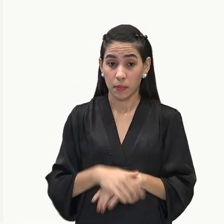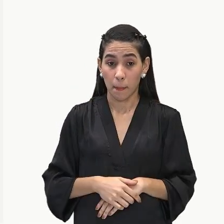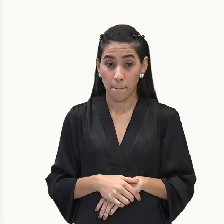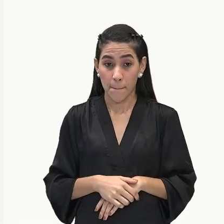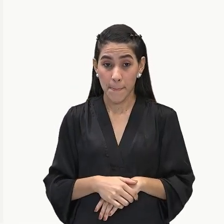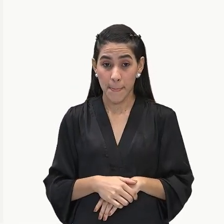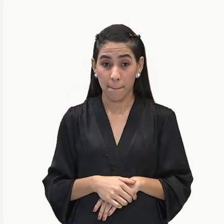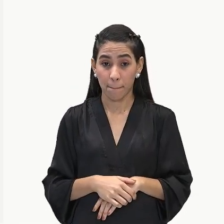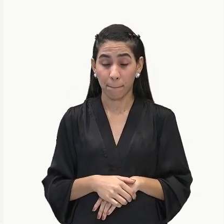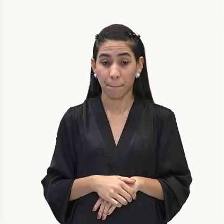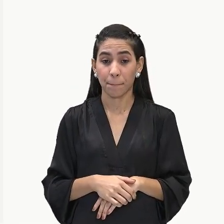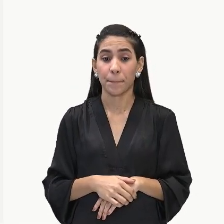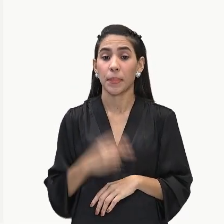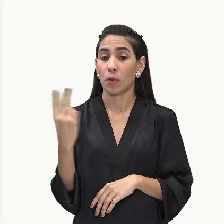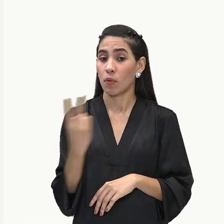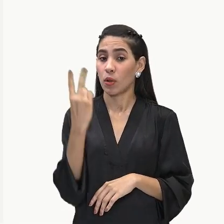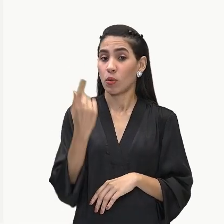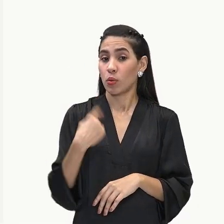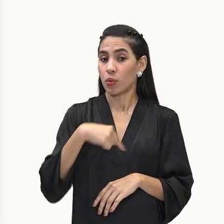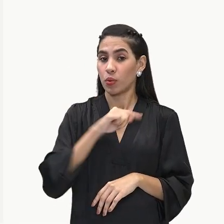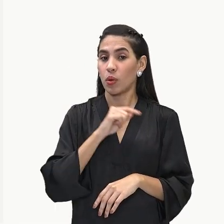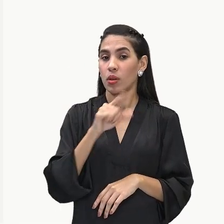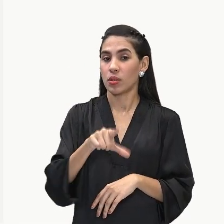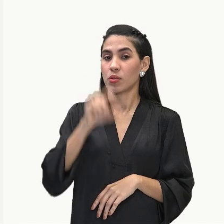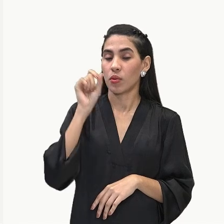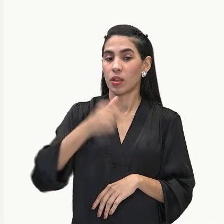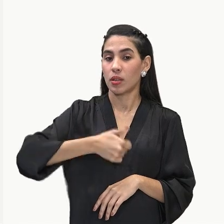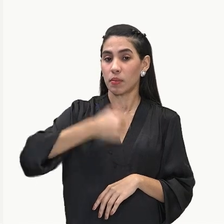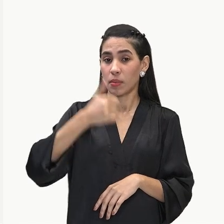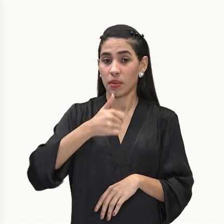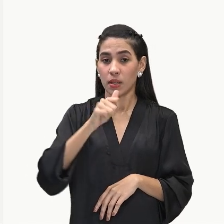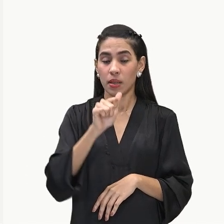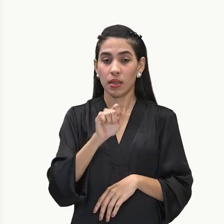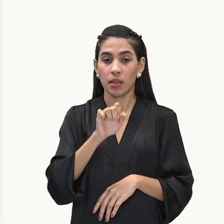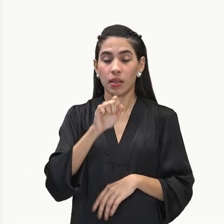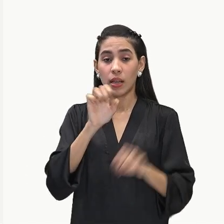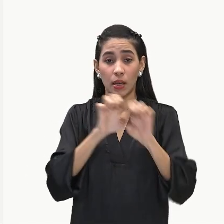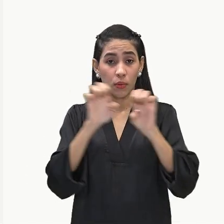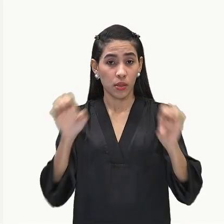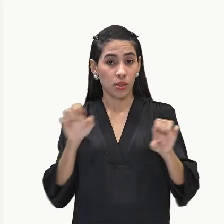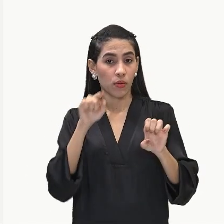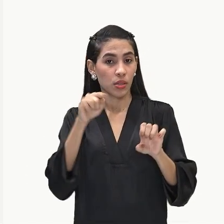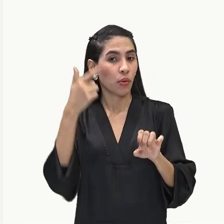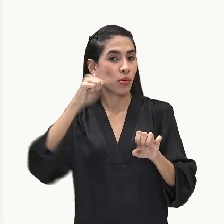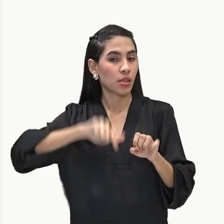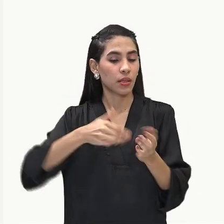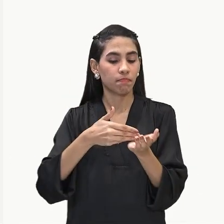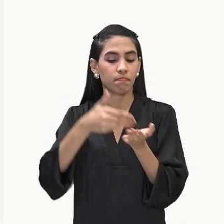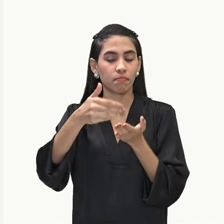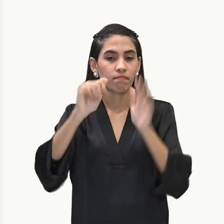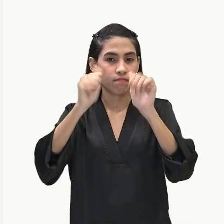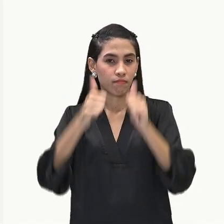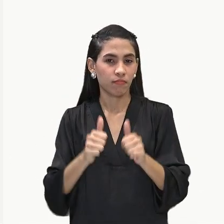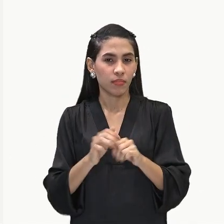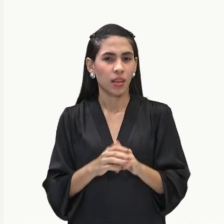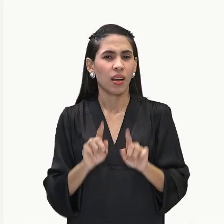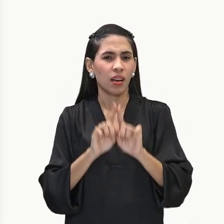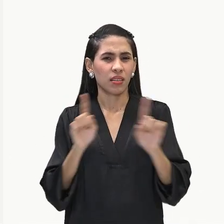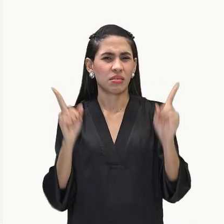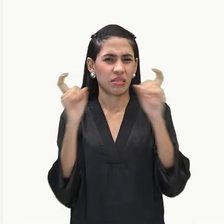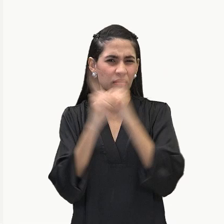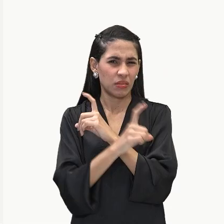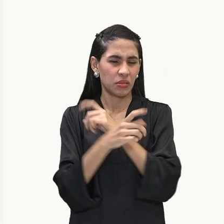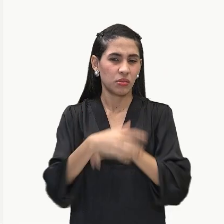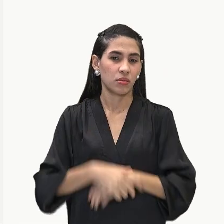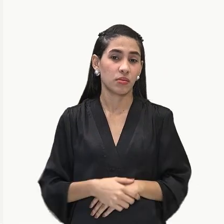este valor foi quando nós escolhemos a primeira equação ali para resolver. Ah, professora, é complicadinho. Não é